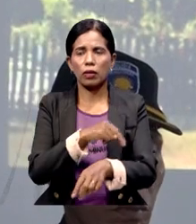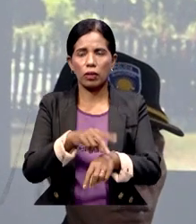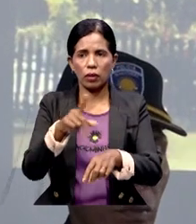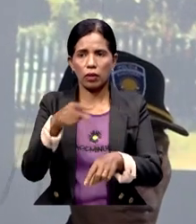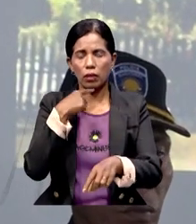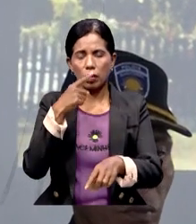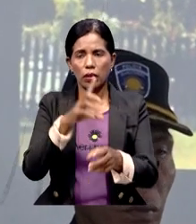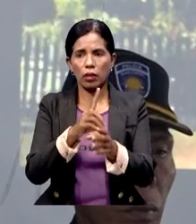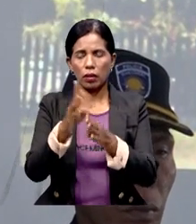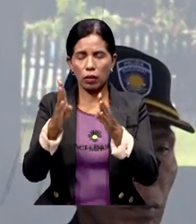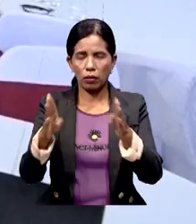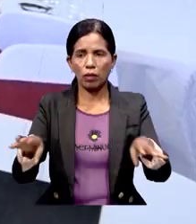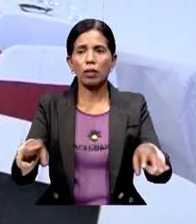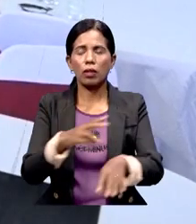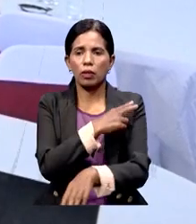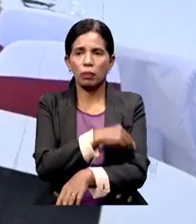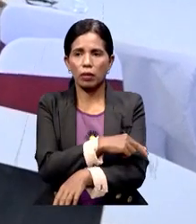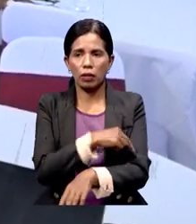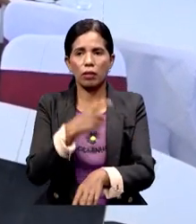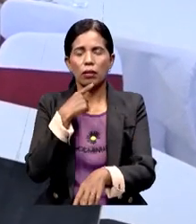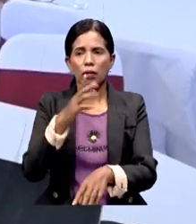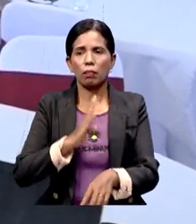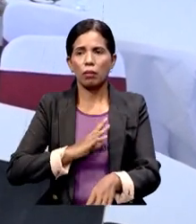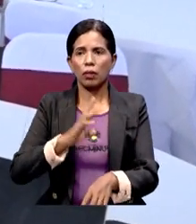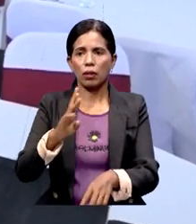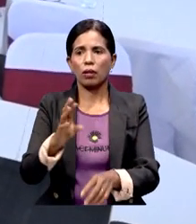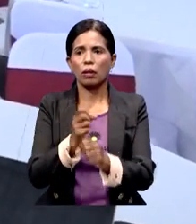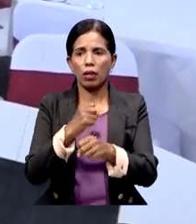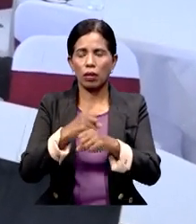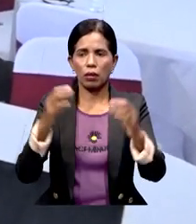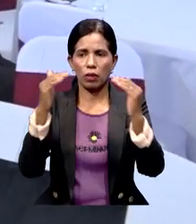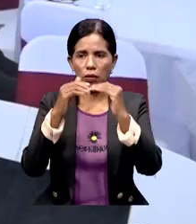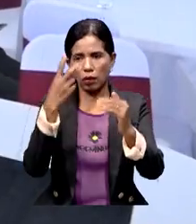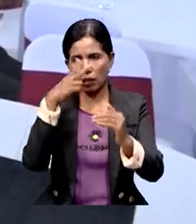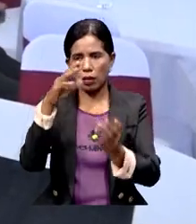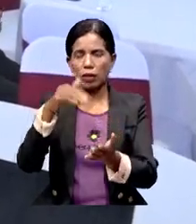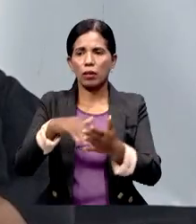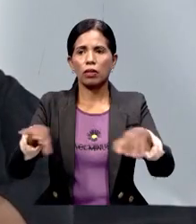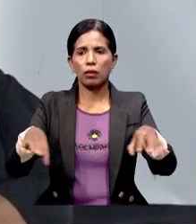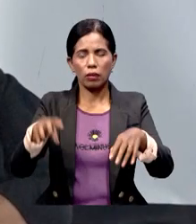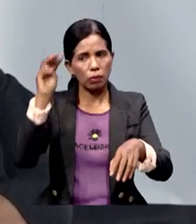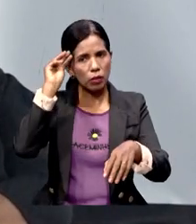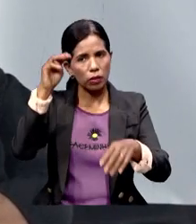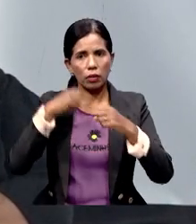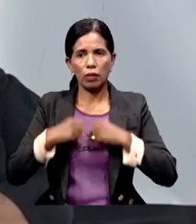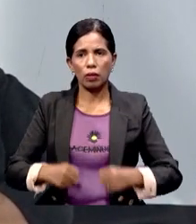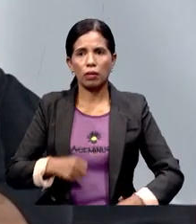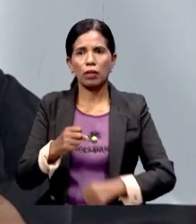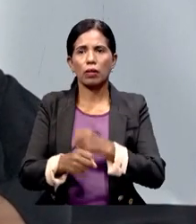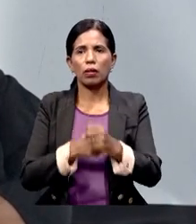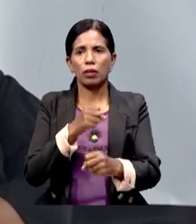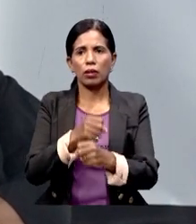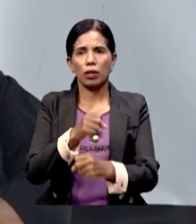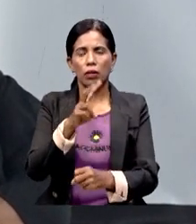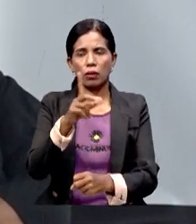no Diretores Hospitalar Referência no Regional Bocau, halau encontro avaliação Serviço Ministério de Saúde Nien, Tinan Rihunrua,